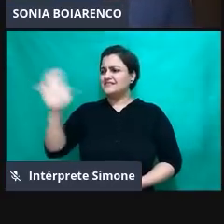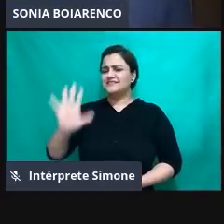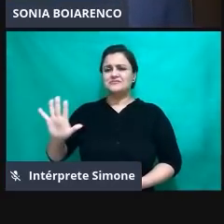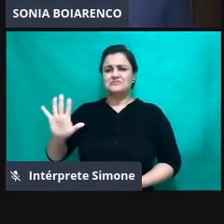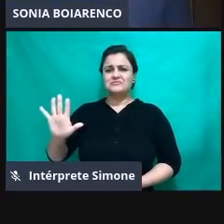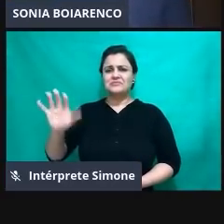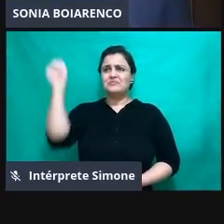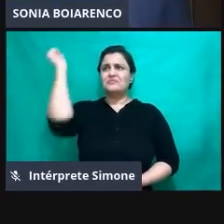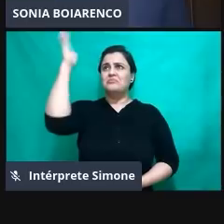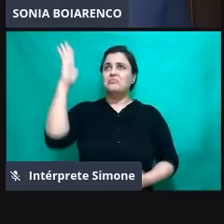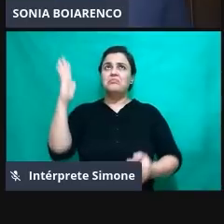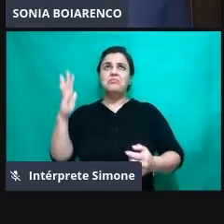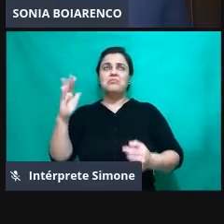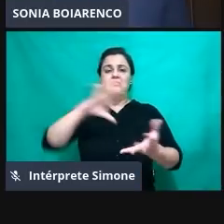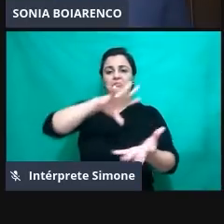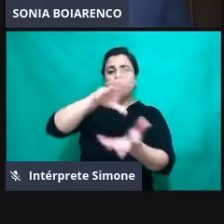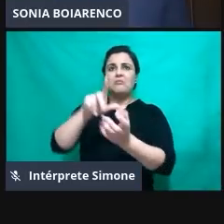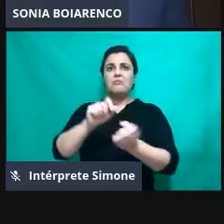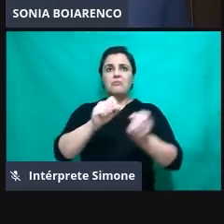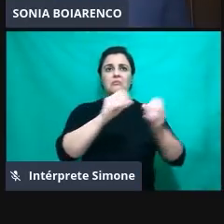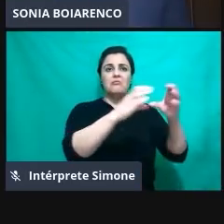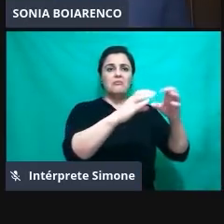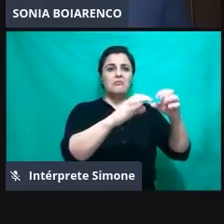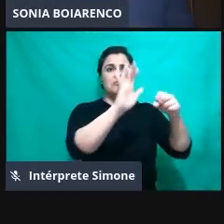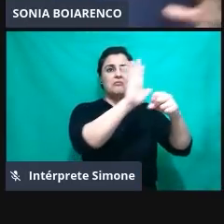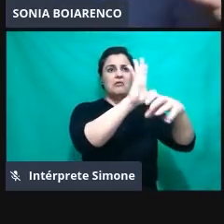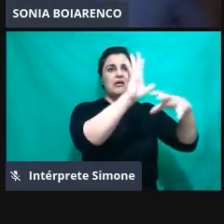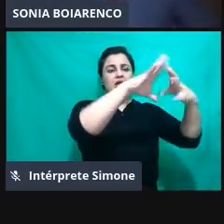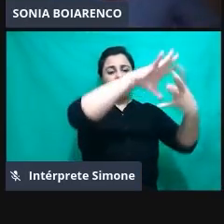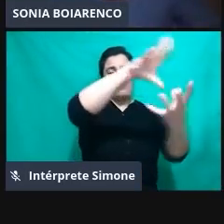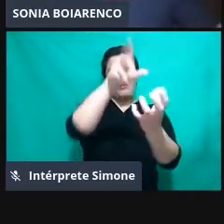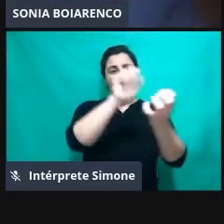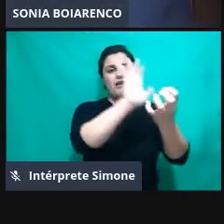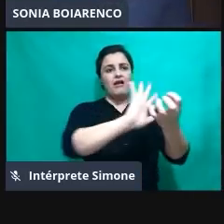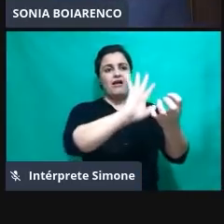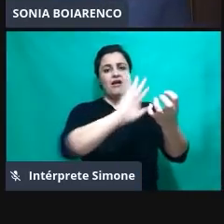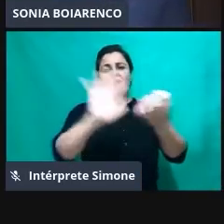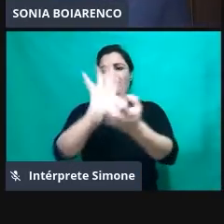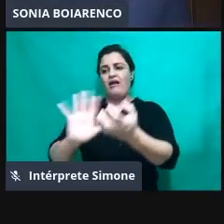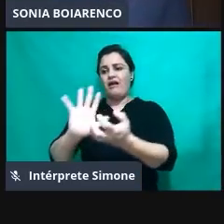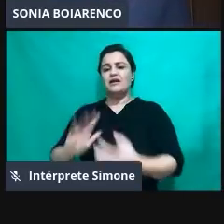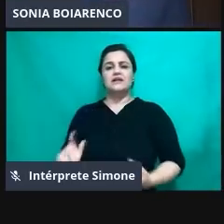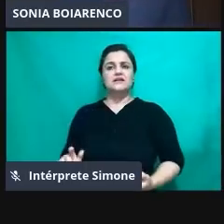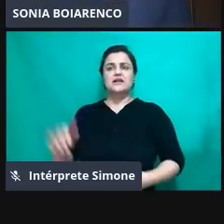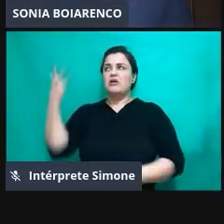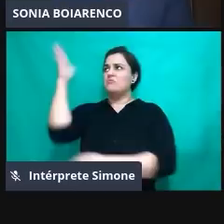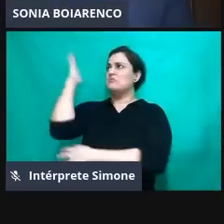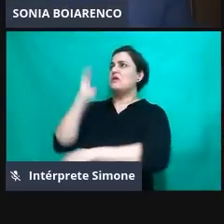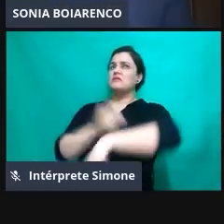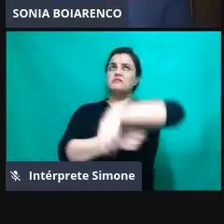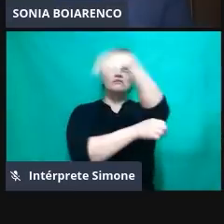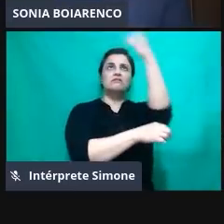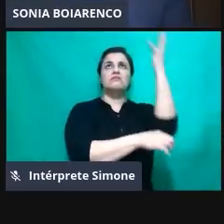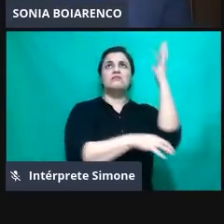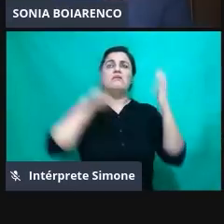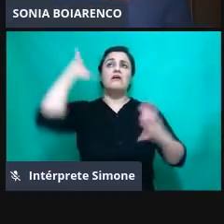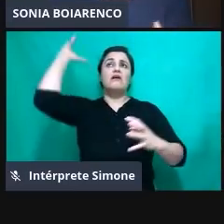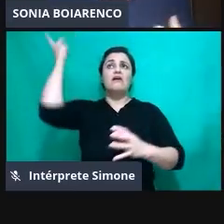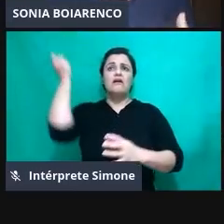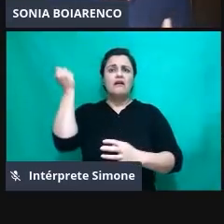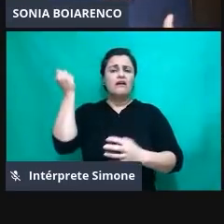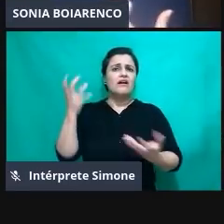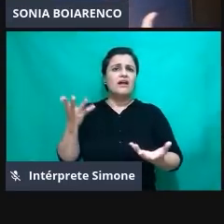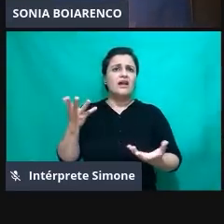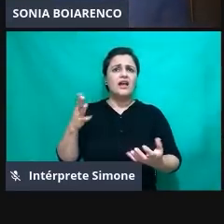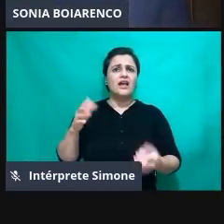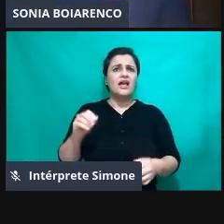descrevia um fenômeno da natureza, que eu decorava clima, relevo, vegetação, então